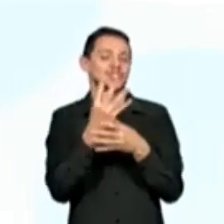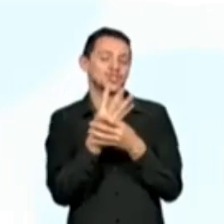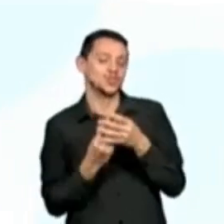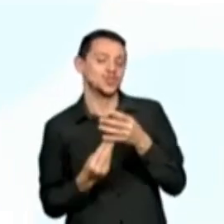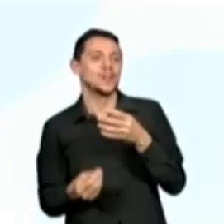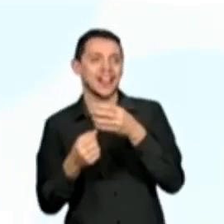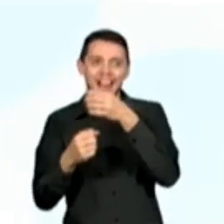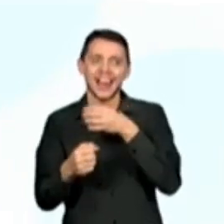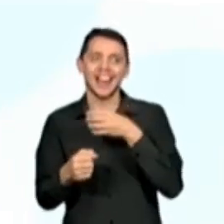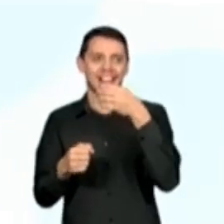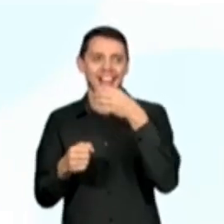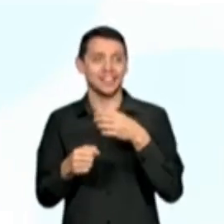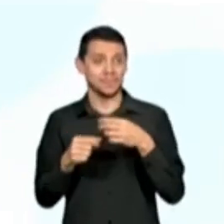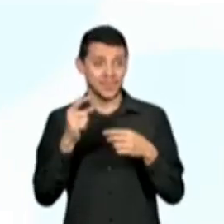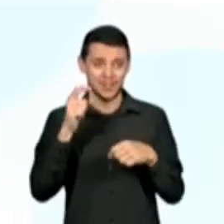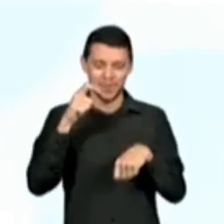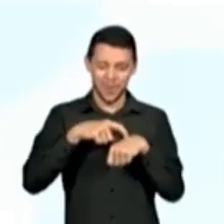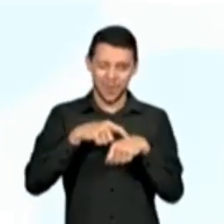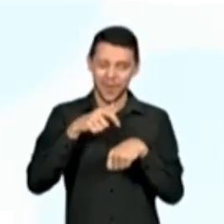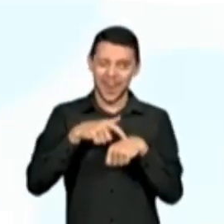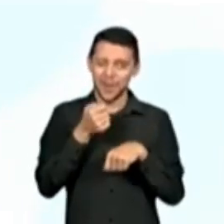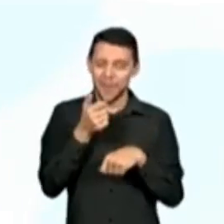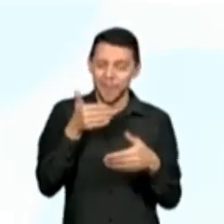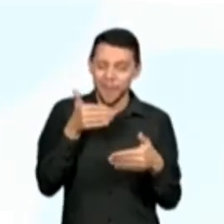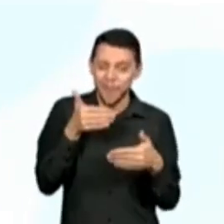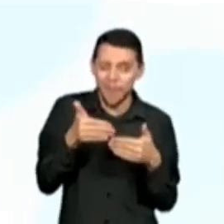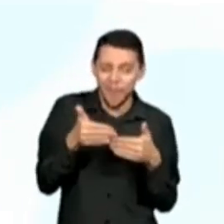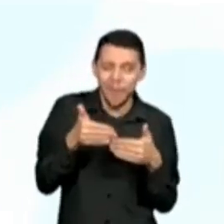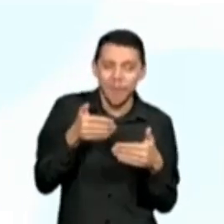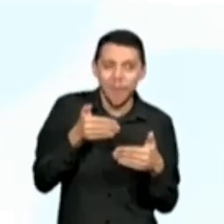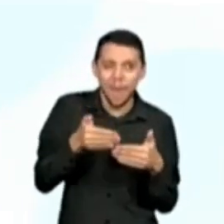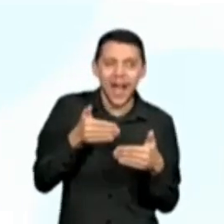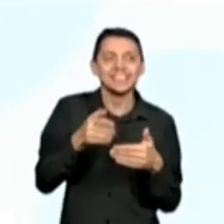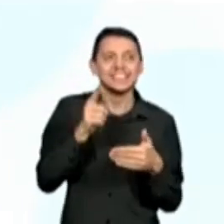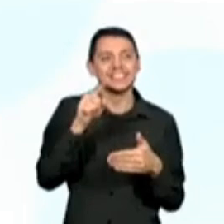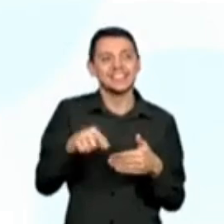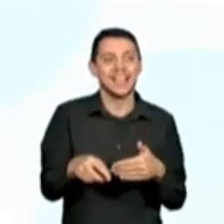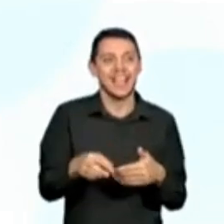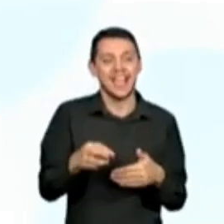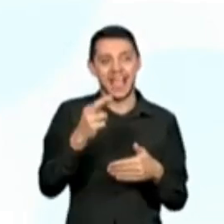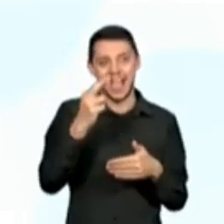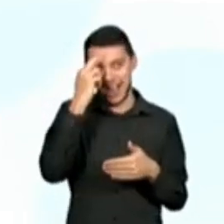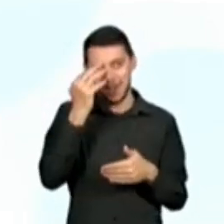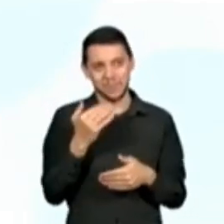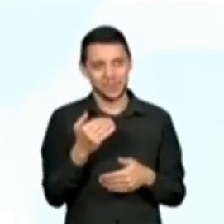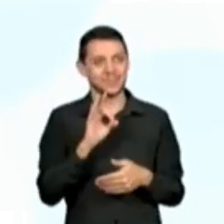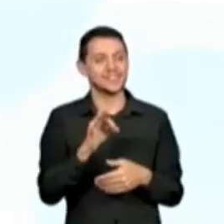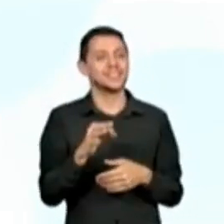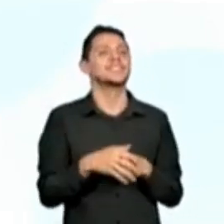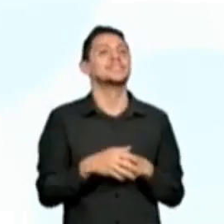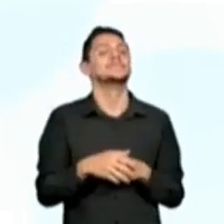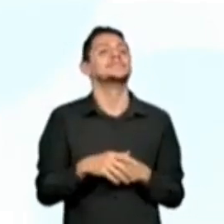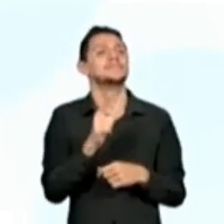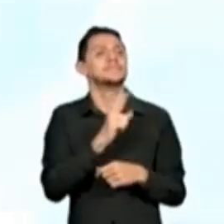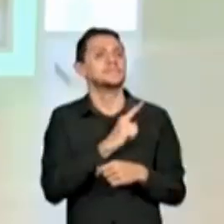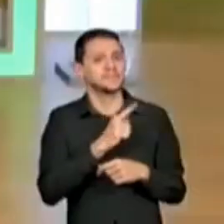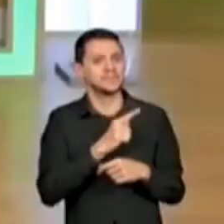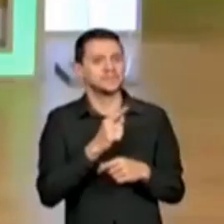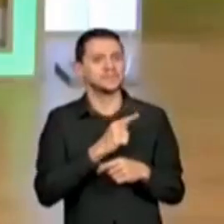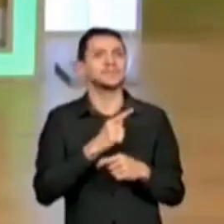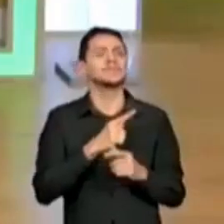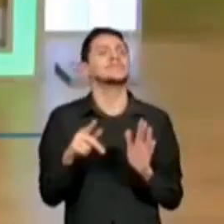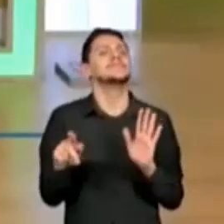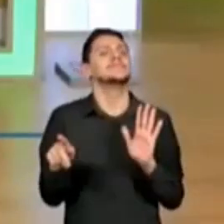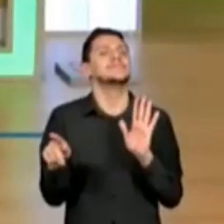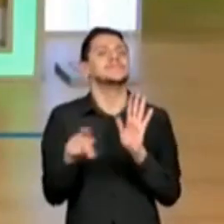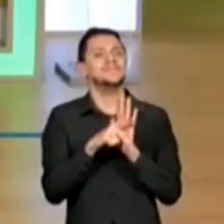né? Entendi. Vamos pro último? Pirâmide. O que você assemelha à pirâmide, Pro? Pirâmide. Faz sentido. A pirâmide lá do